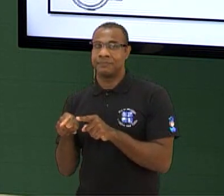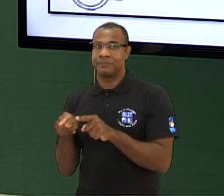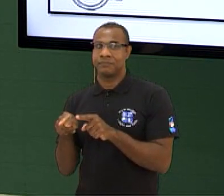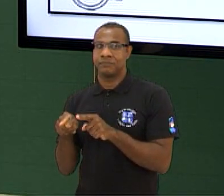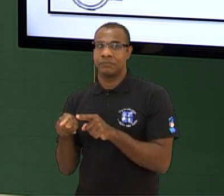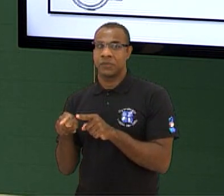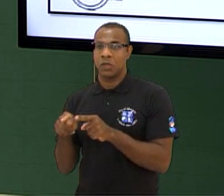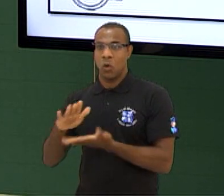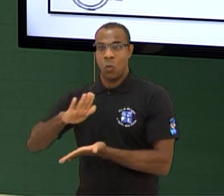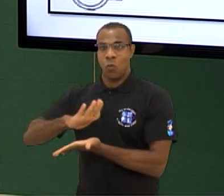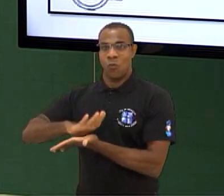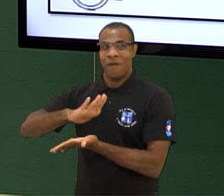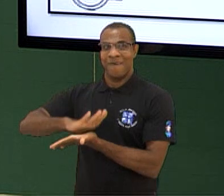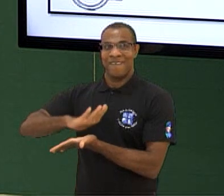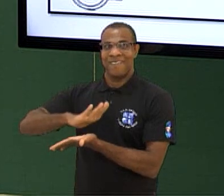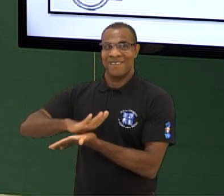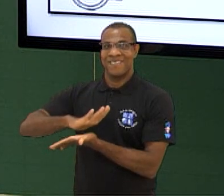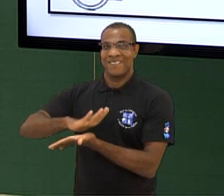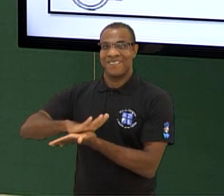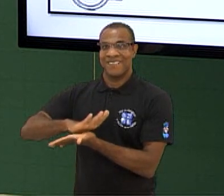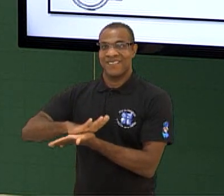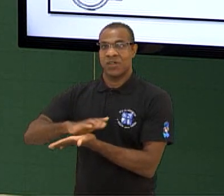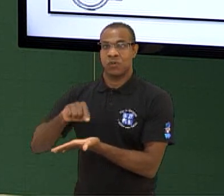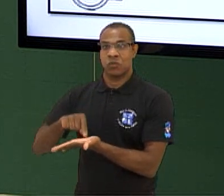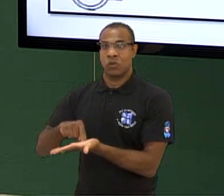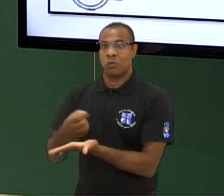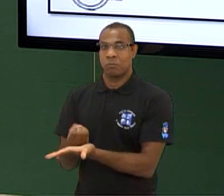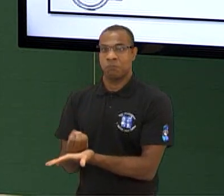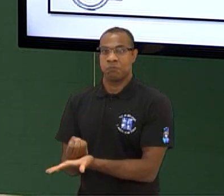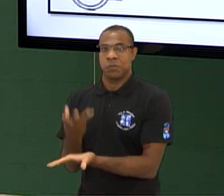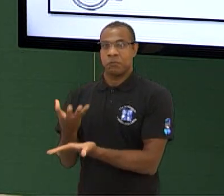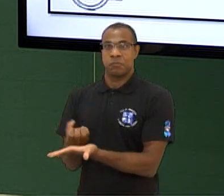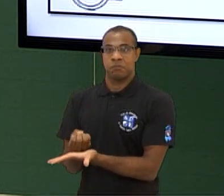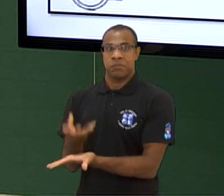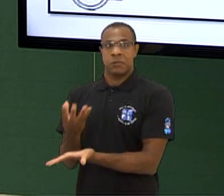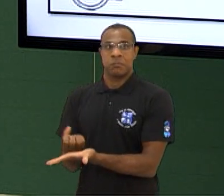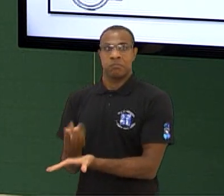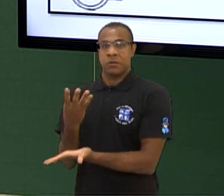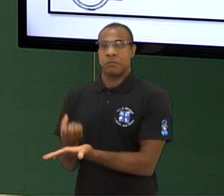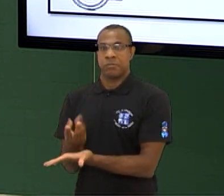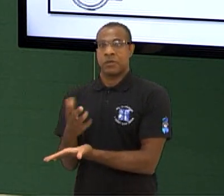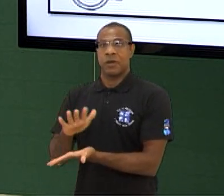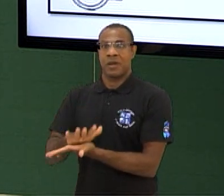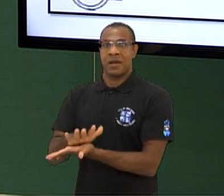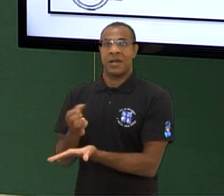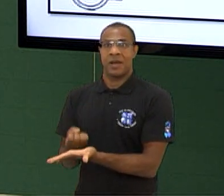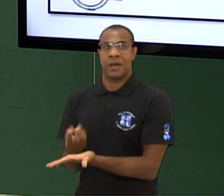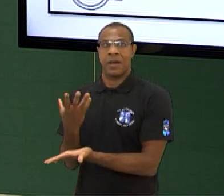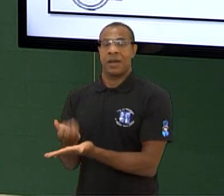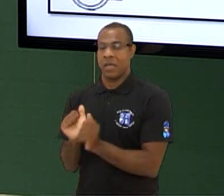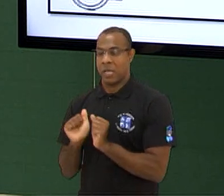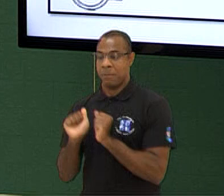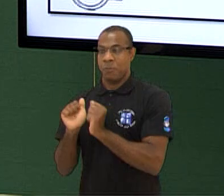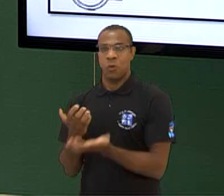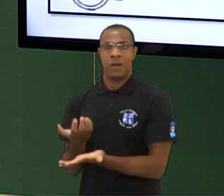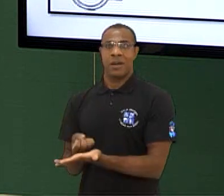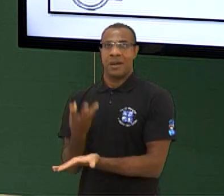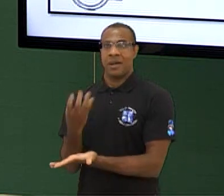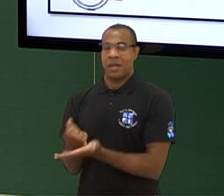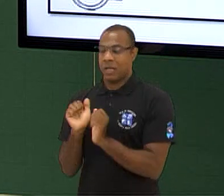O solo vai empurrar o veículo, melhor dizendo, a força de ação vai estar para trás, a